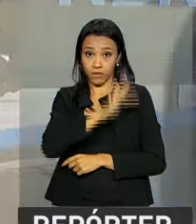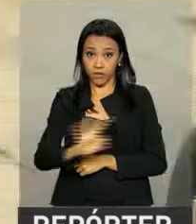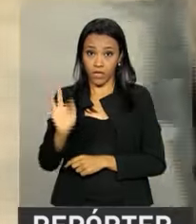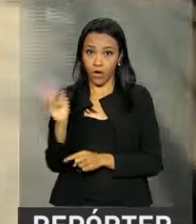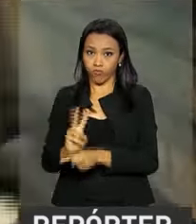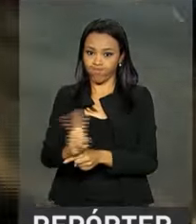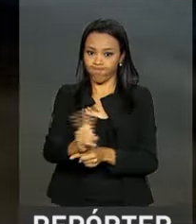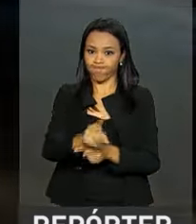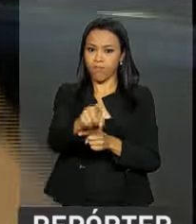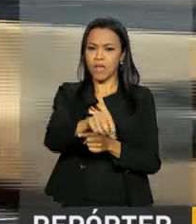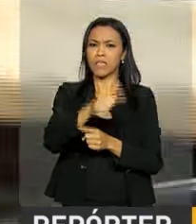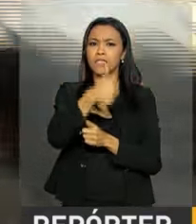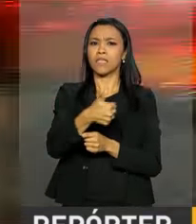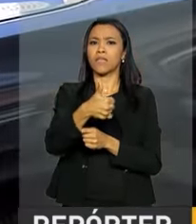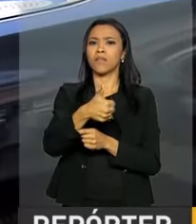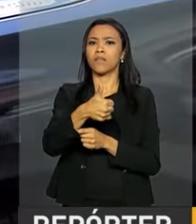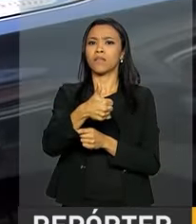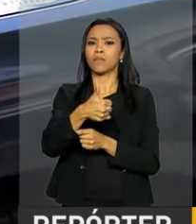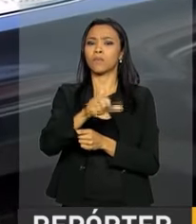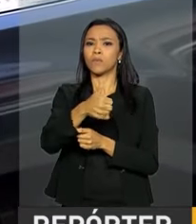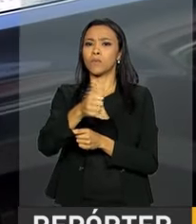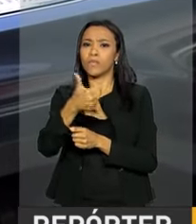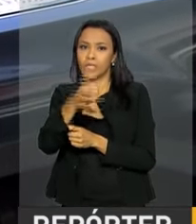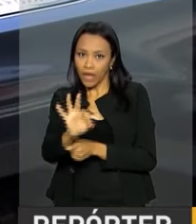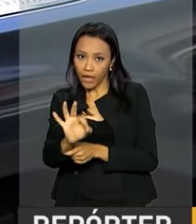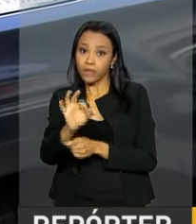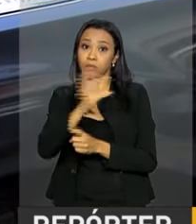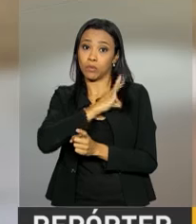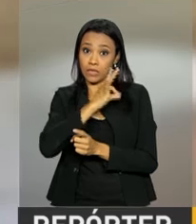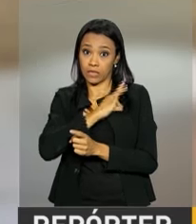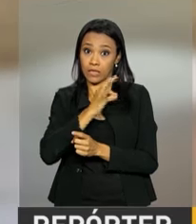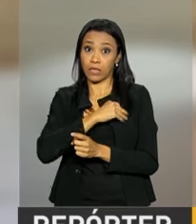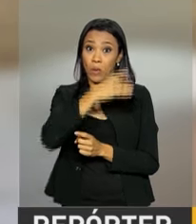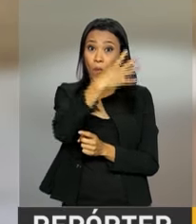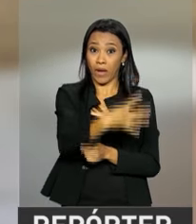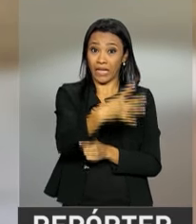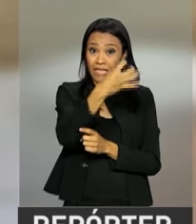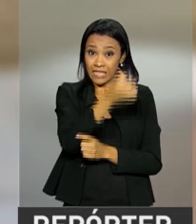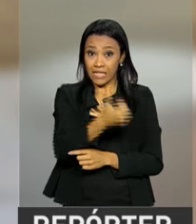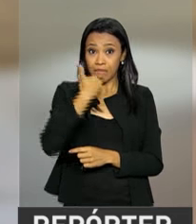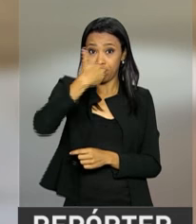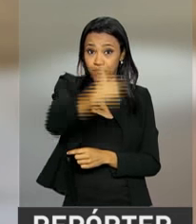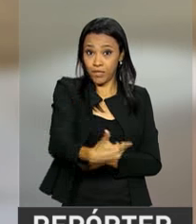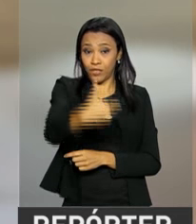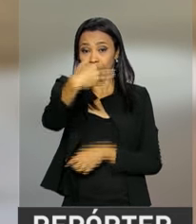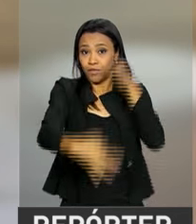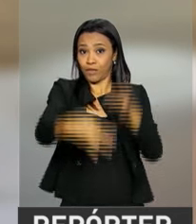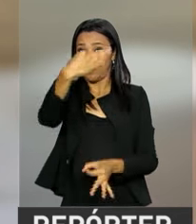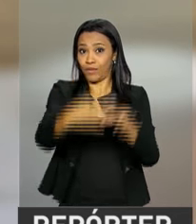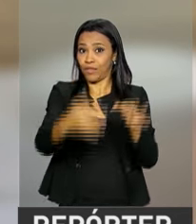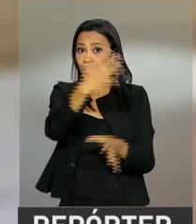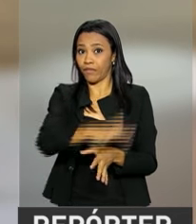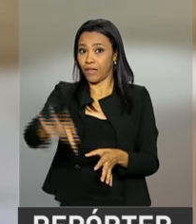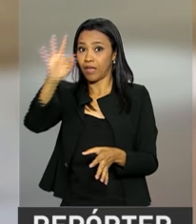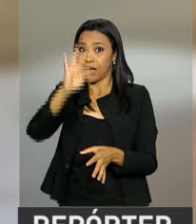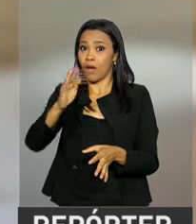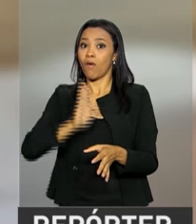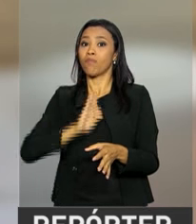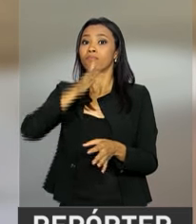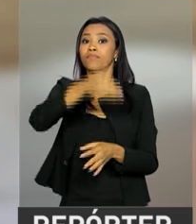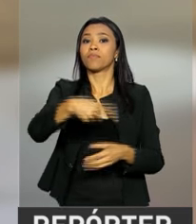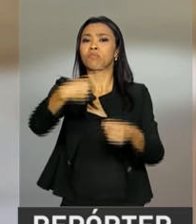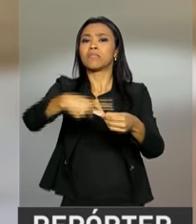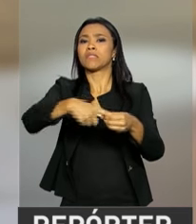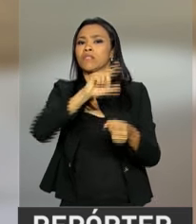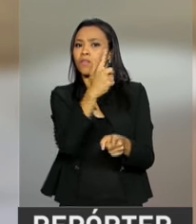de 110 policiais federais cumprem 46 ordens judiciais expedidas pela Justiça Federal de Itumbiara,